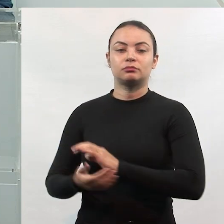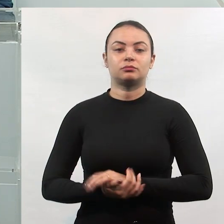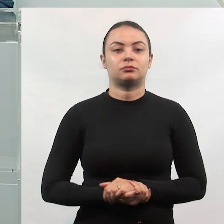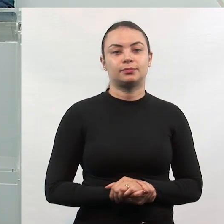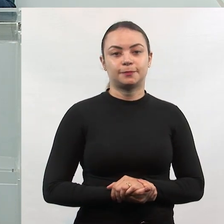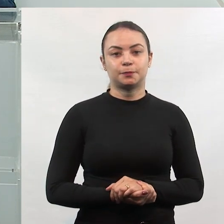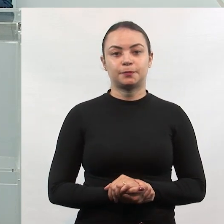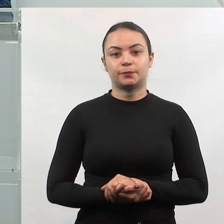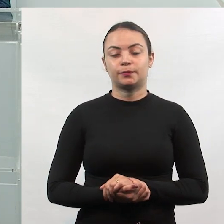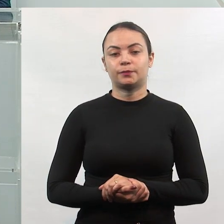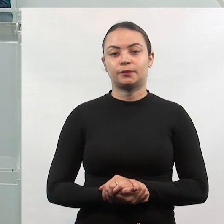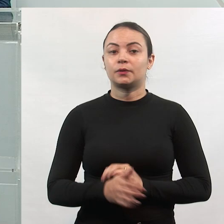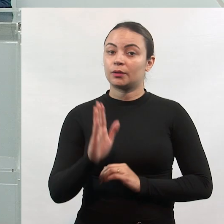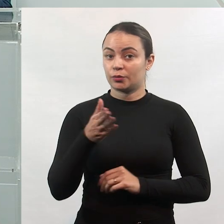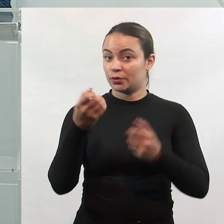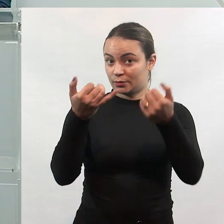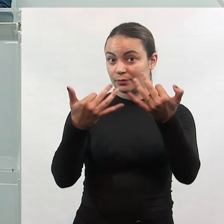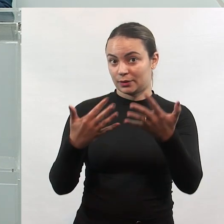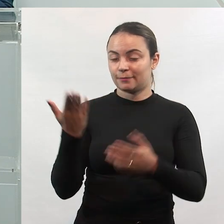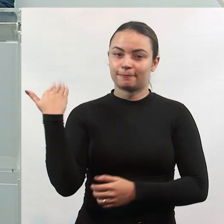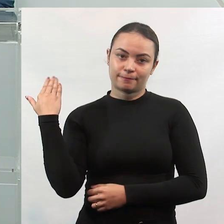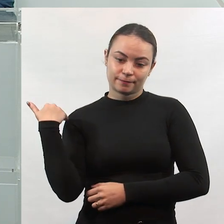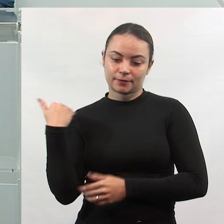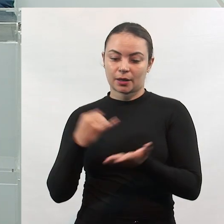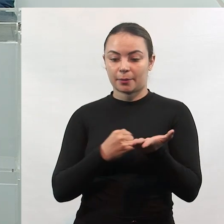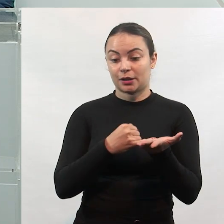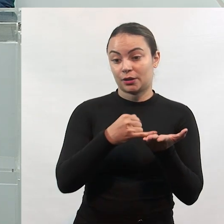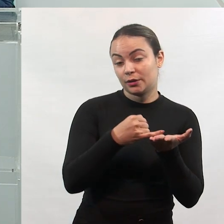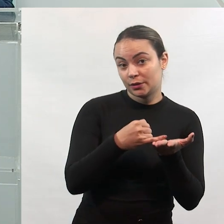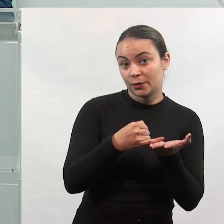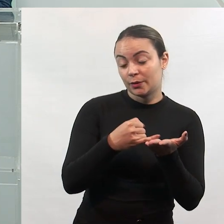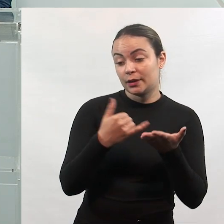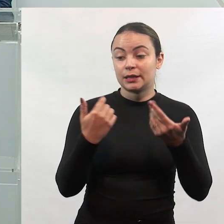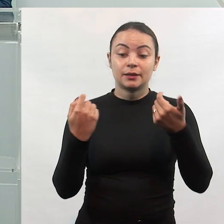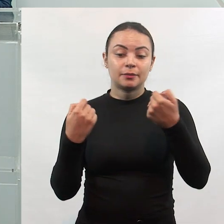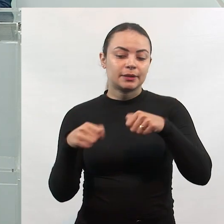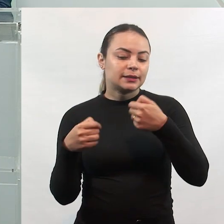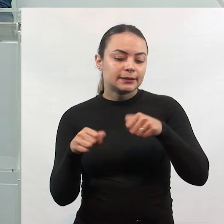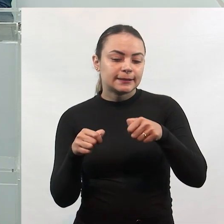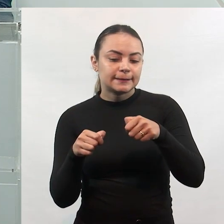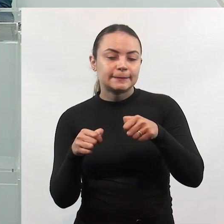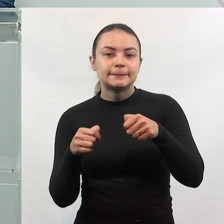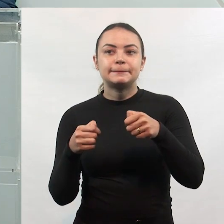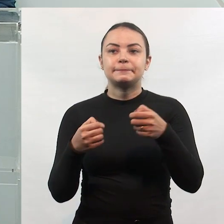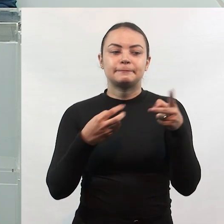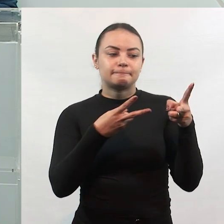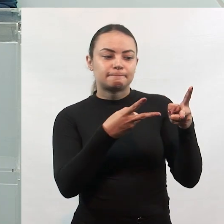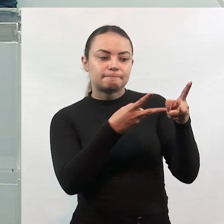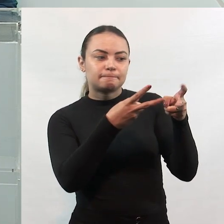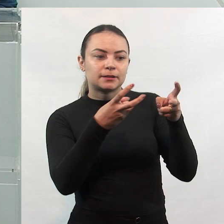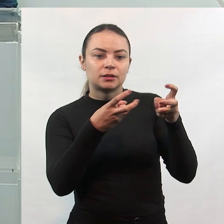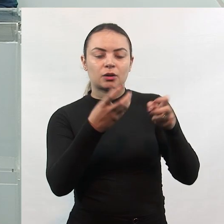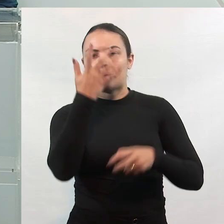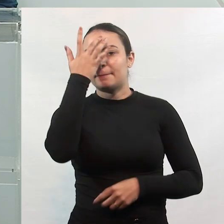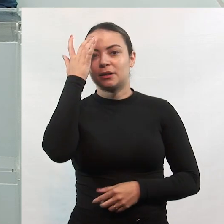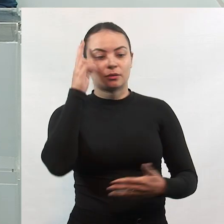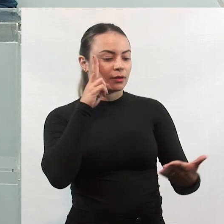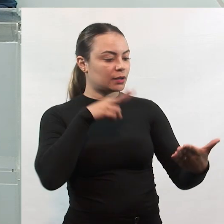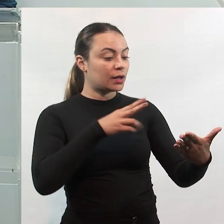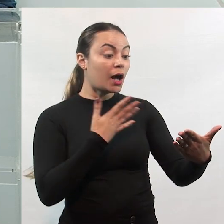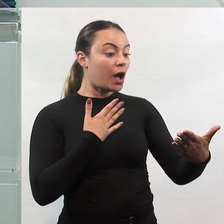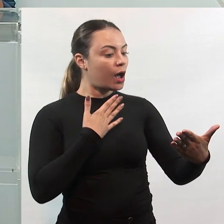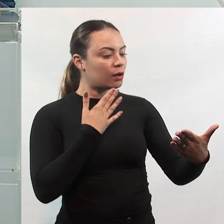leitor. E aí, uma parte importante desse processo é você demonstrar qual que é o